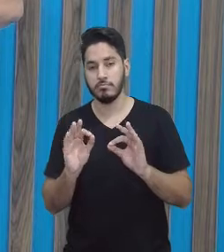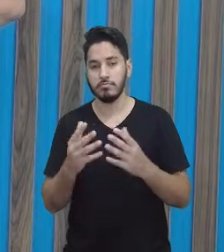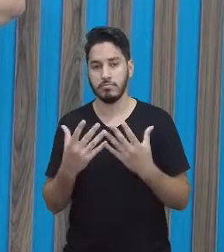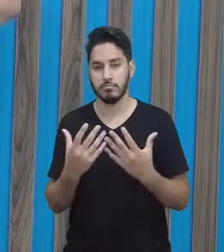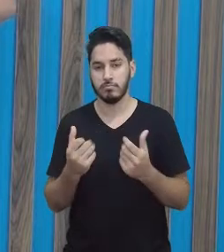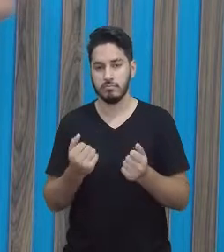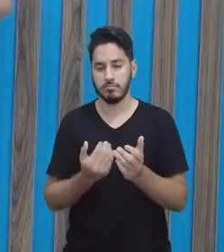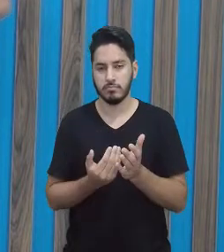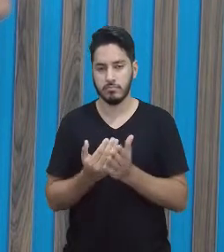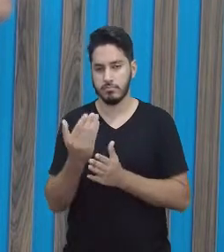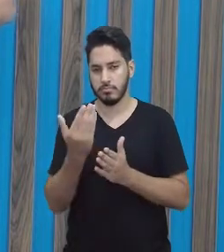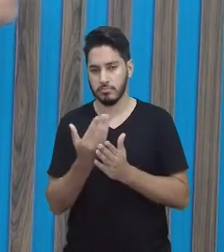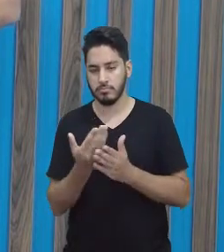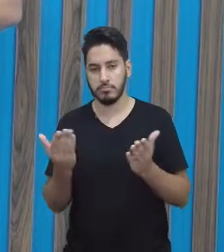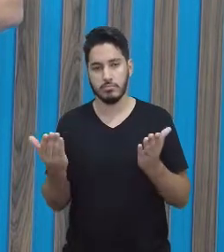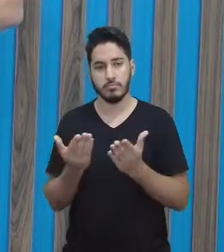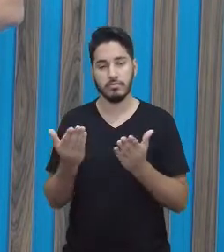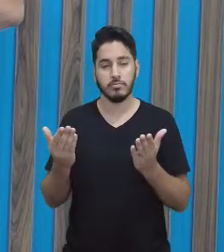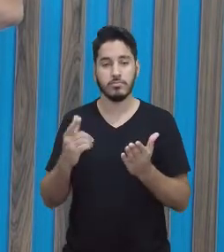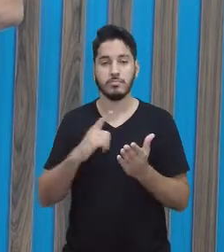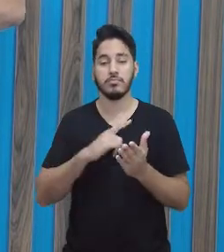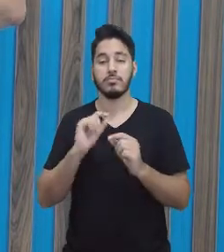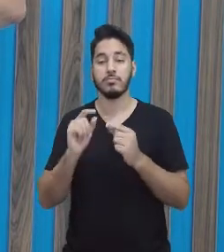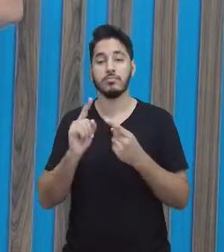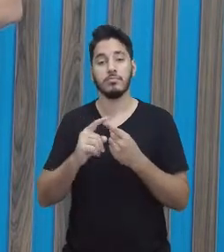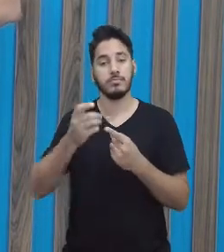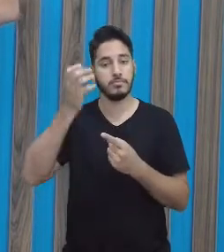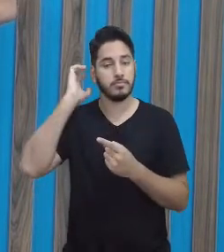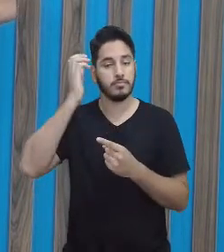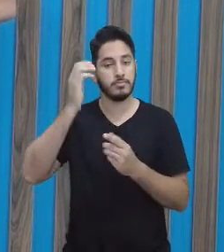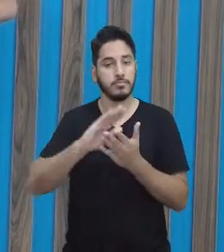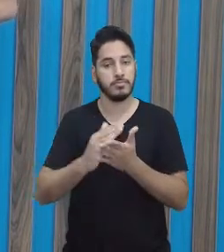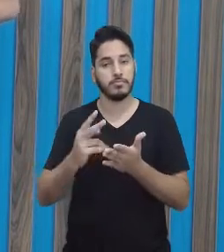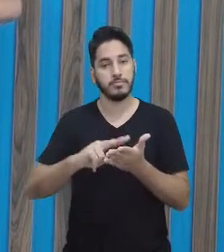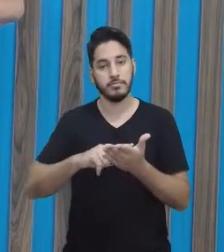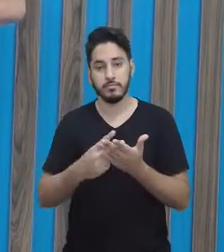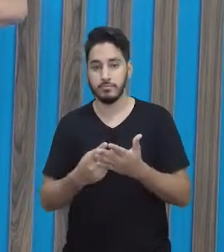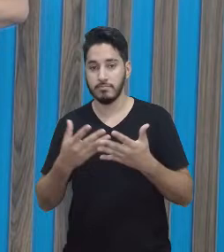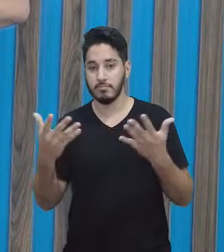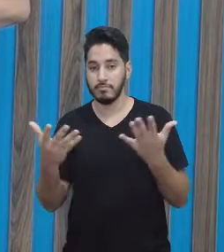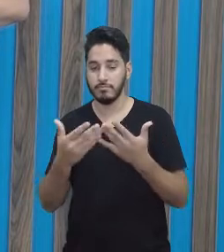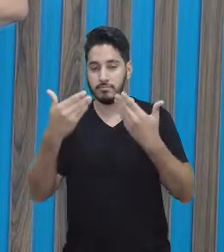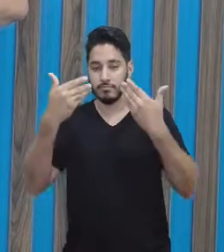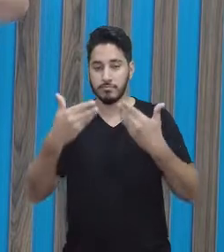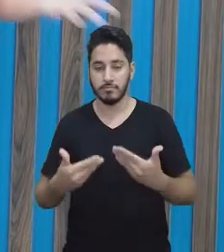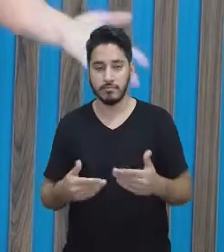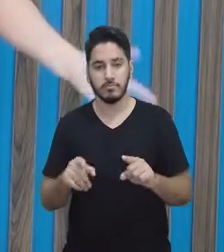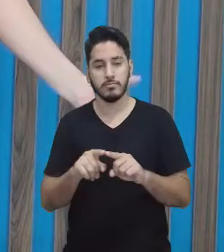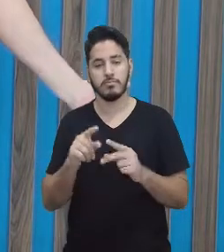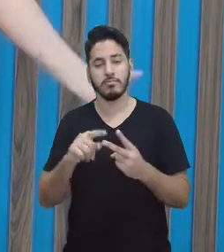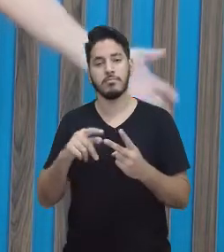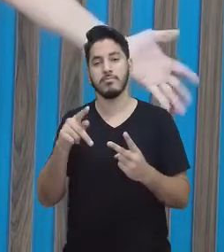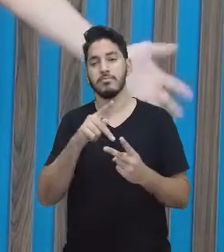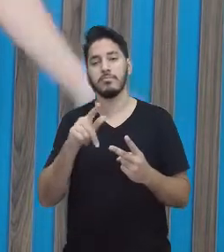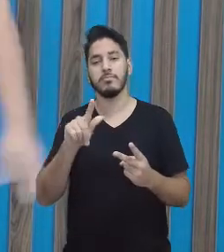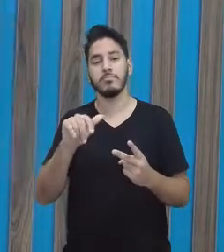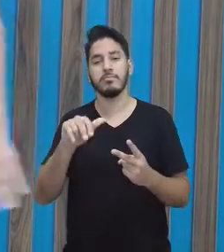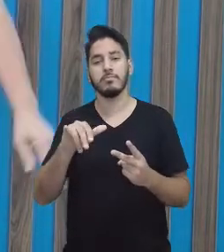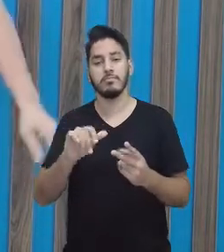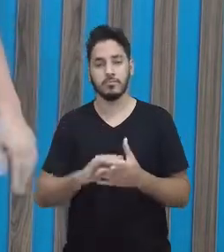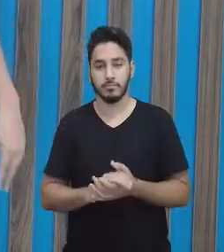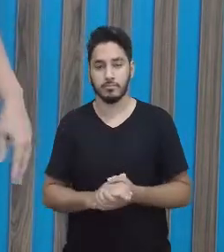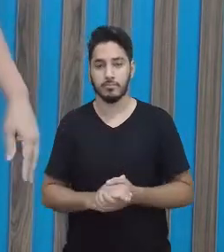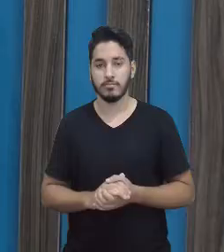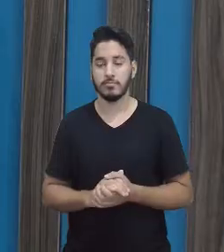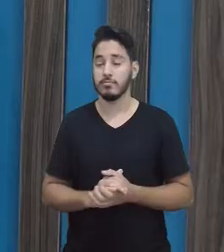lá, vamos começar a nossa aula hoje. Temos aqui Everton fazendo a tradução para Libras e a professora Gine, minha